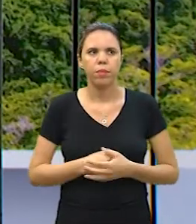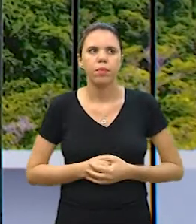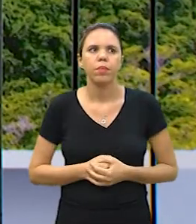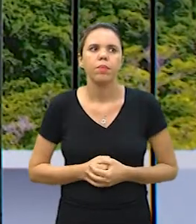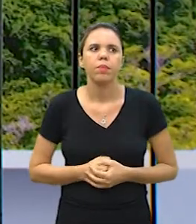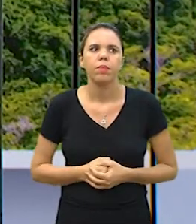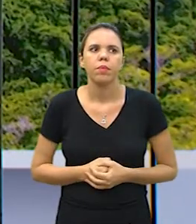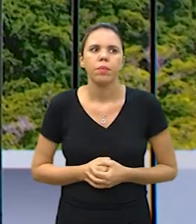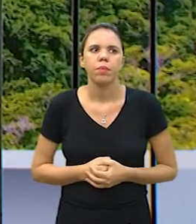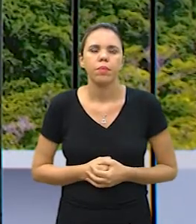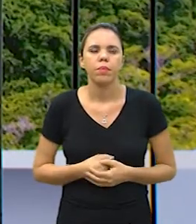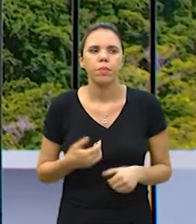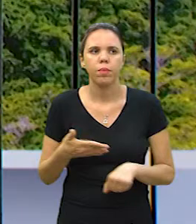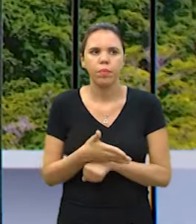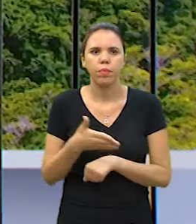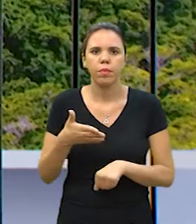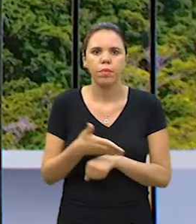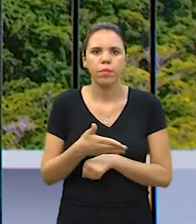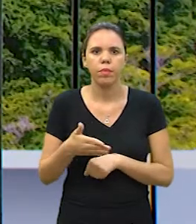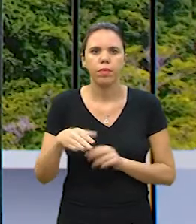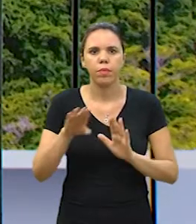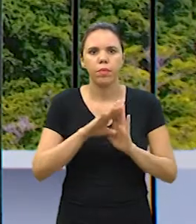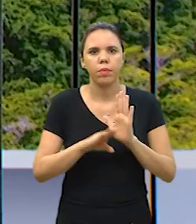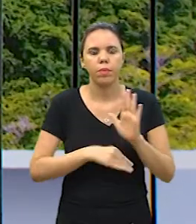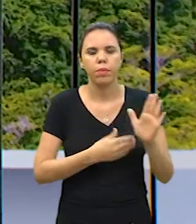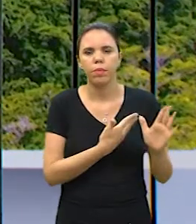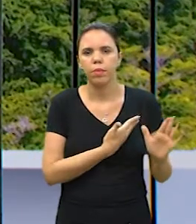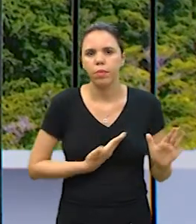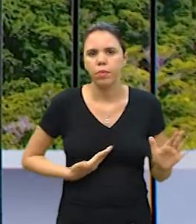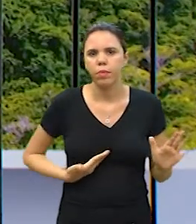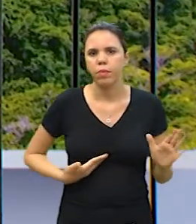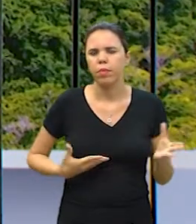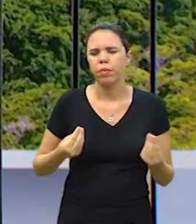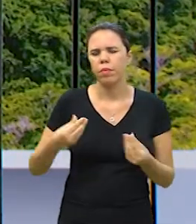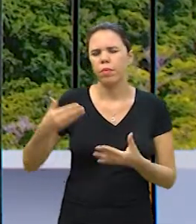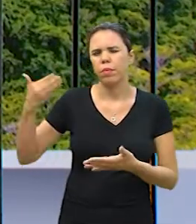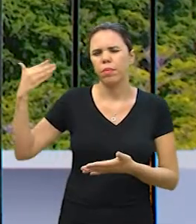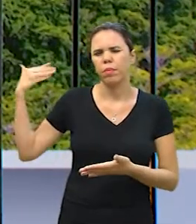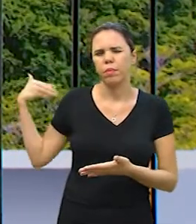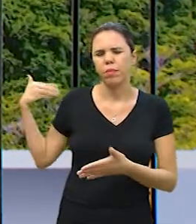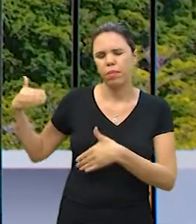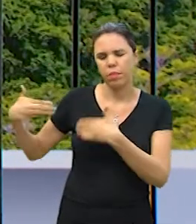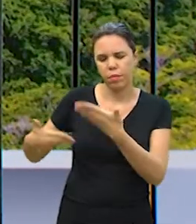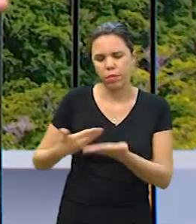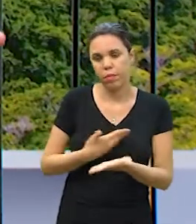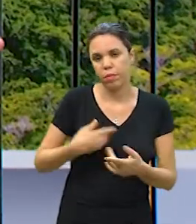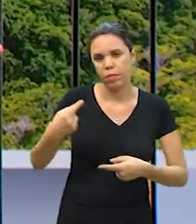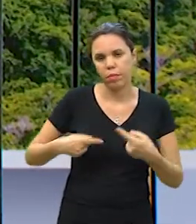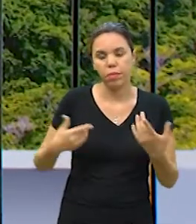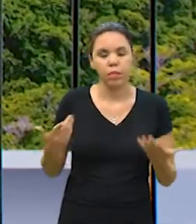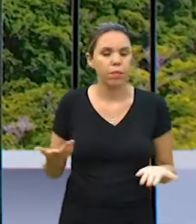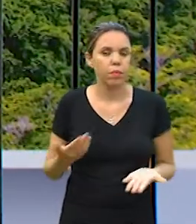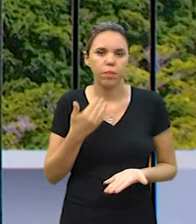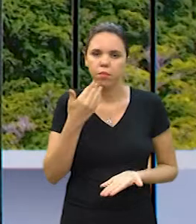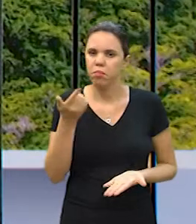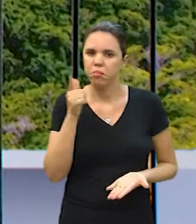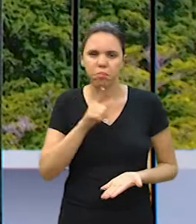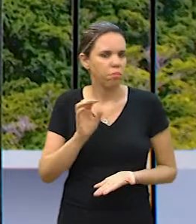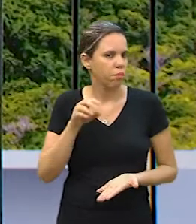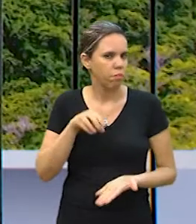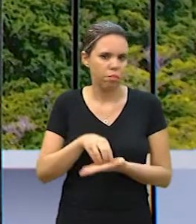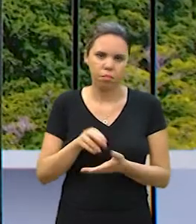sua integralidade. Fez parte de programas de governo, de vários governos, de vários aspectos políticos, e ainda a